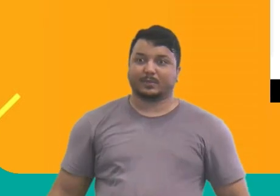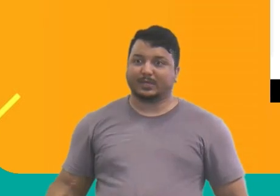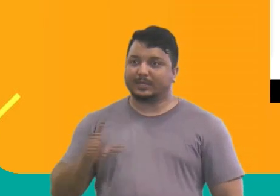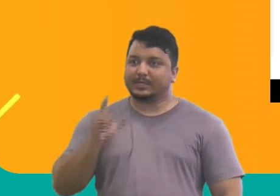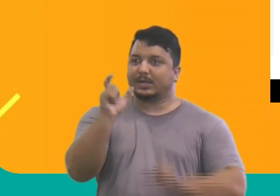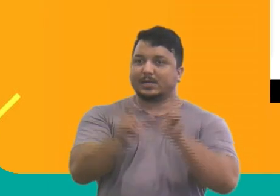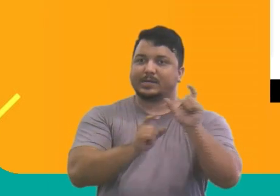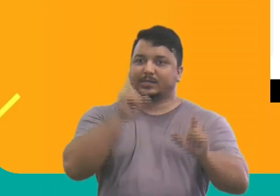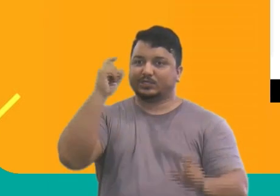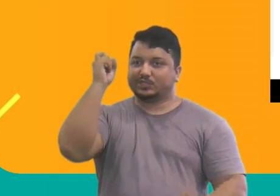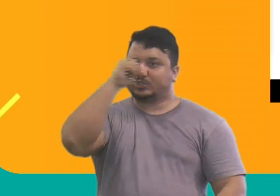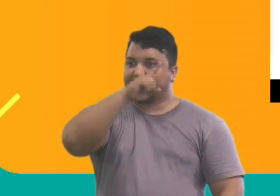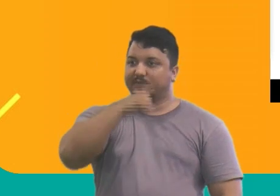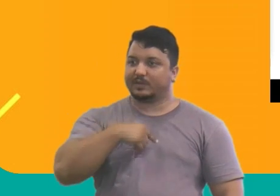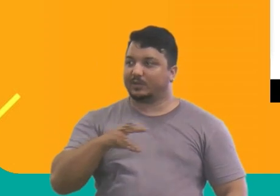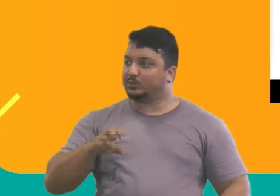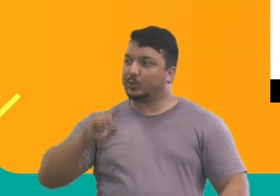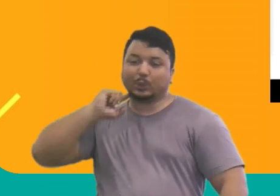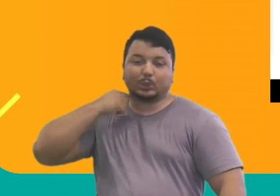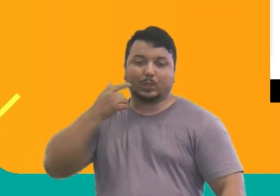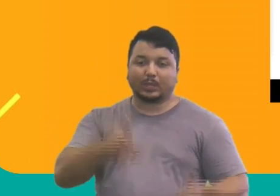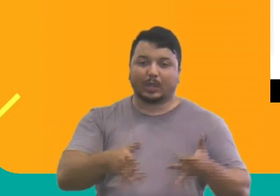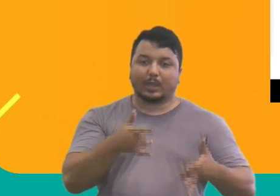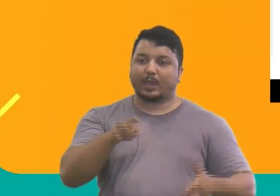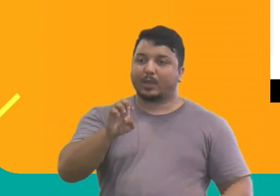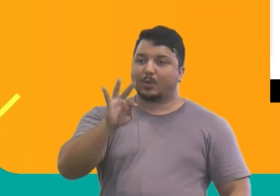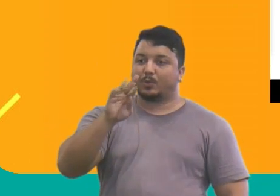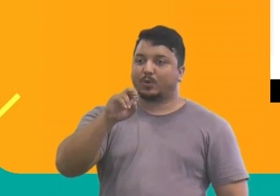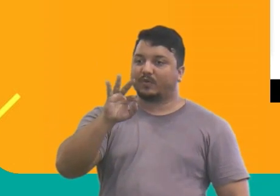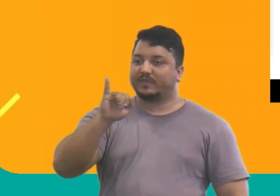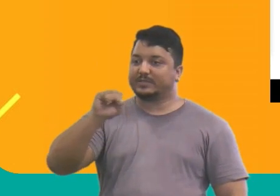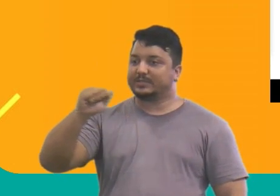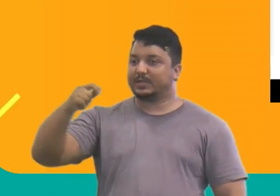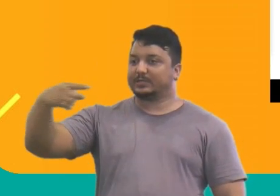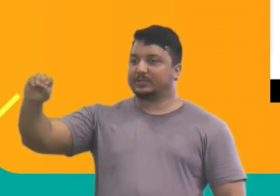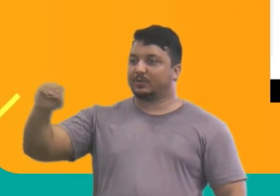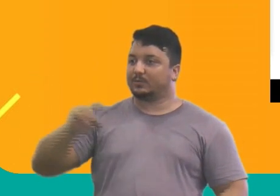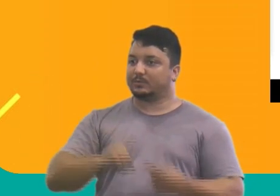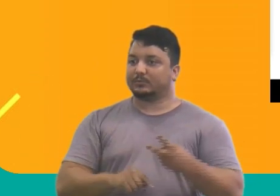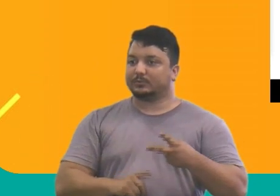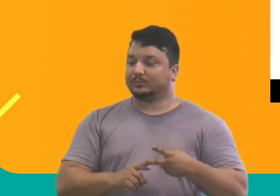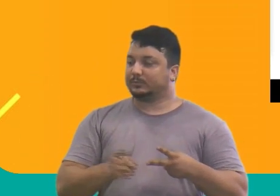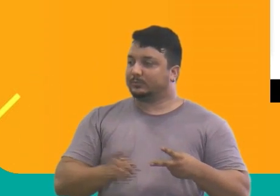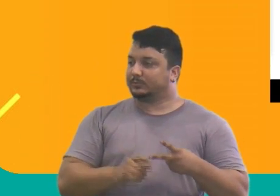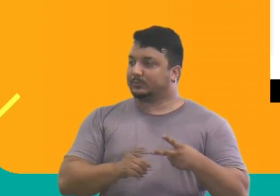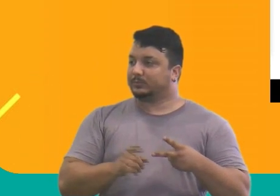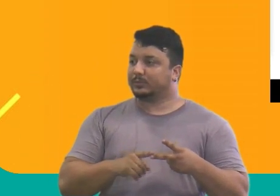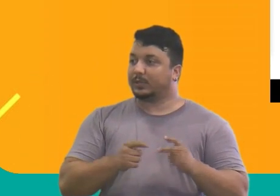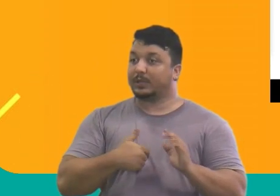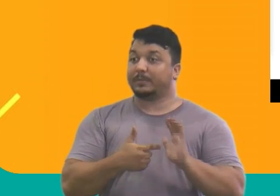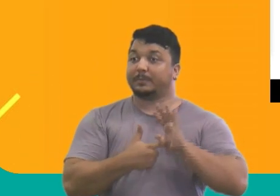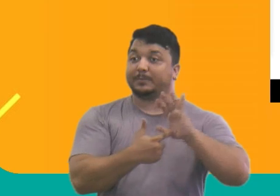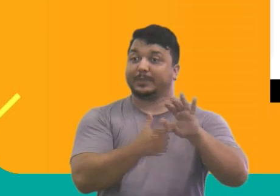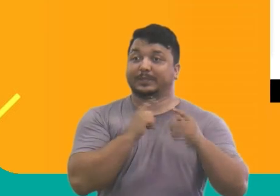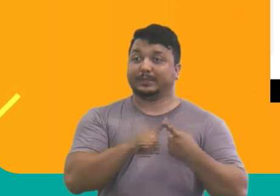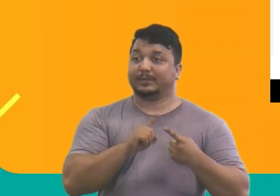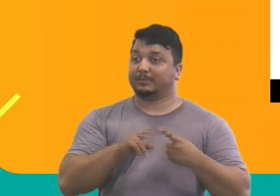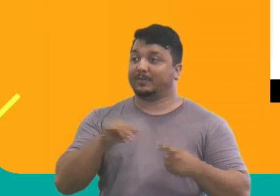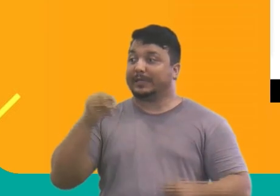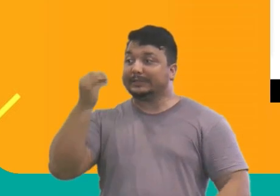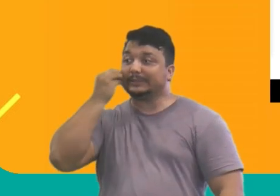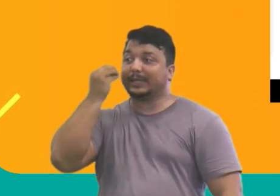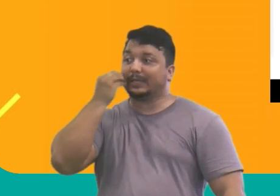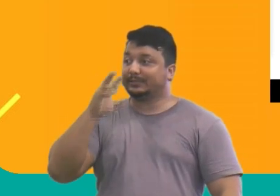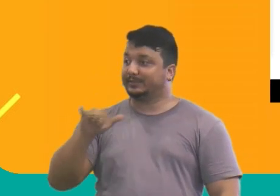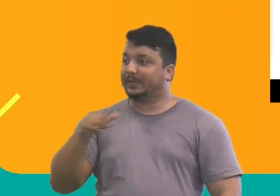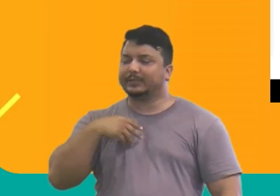difíceis. Ele fala aqui sobre poluição, eutrofização, que a Carol começou o dia falando. Ele apresenta para você que vai fazer um teste.